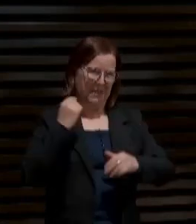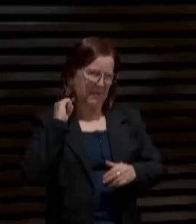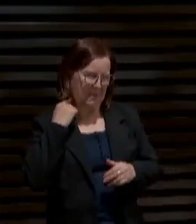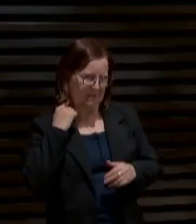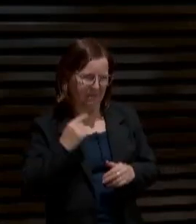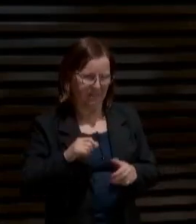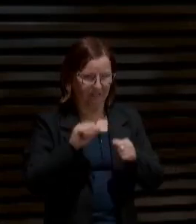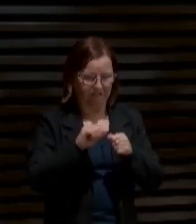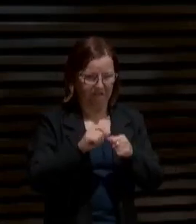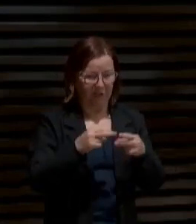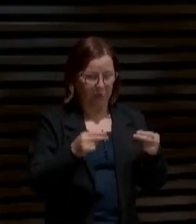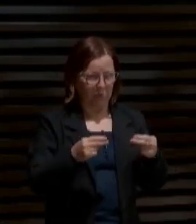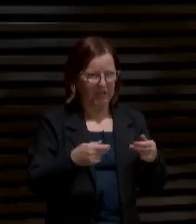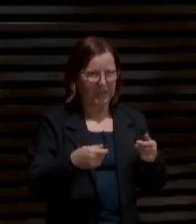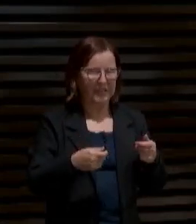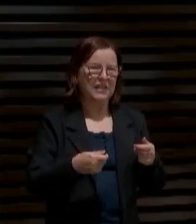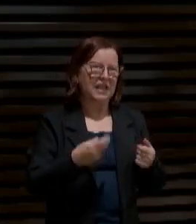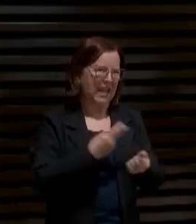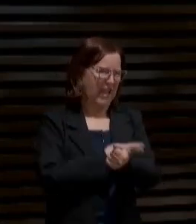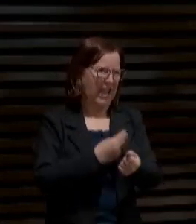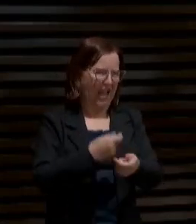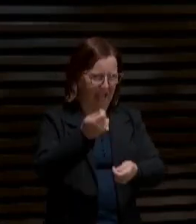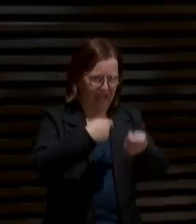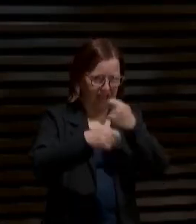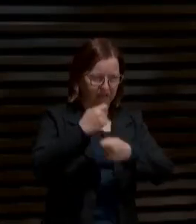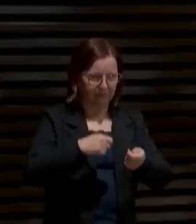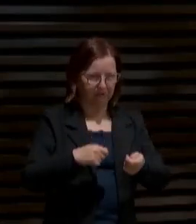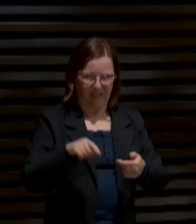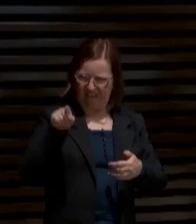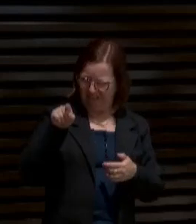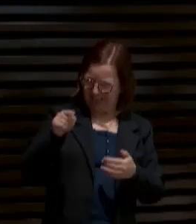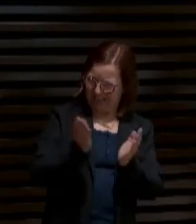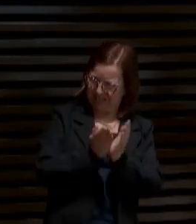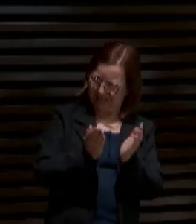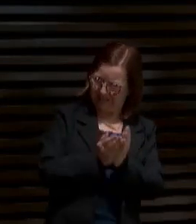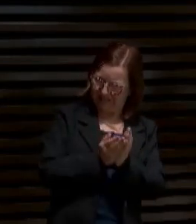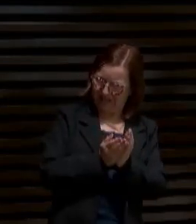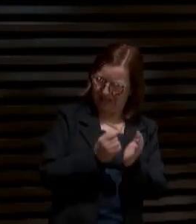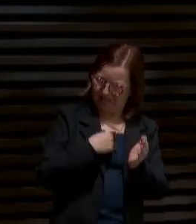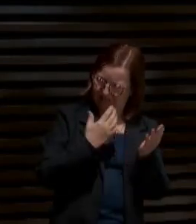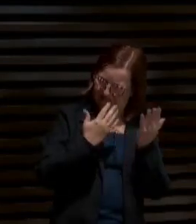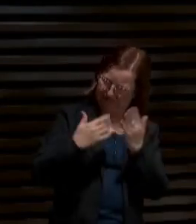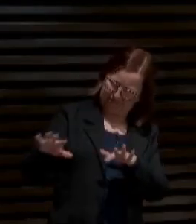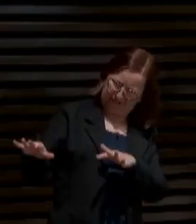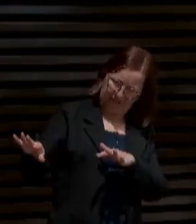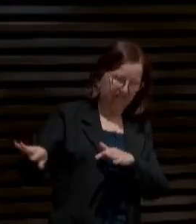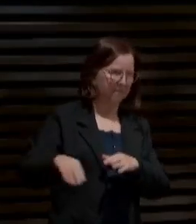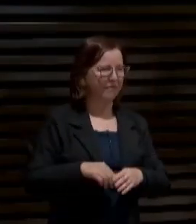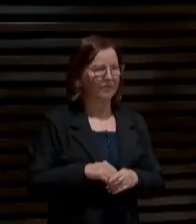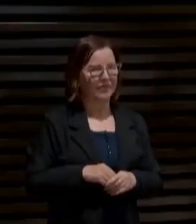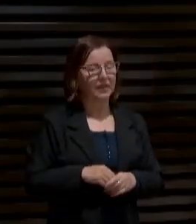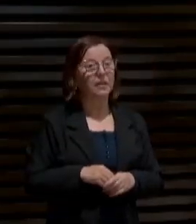erradas no teus negócios você é cristão Eu não quero esse Cristo não Olá tudo como que é sério mas olha aqui tá